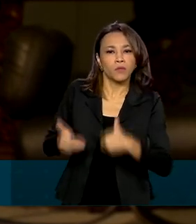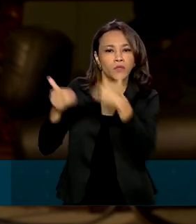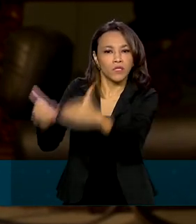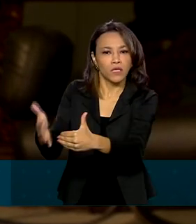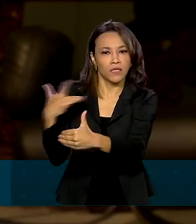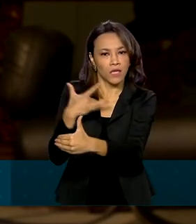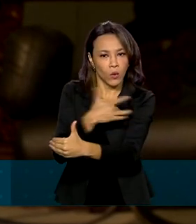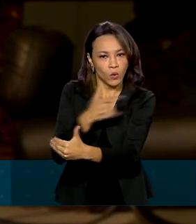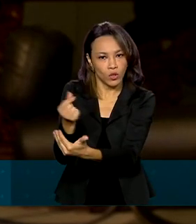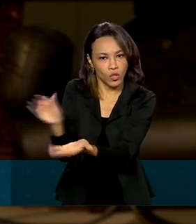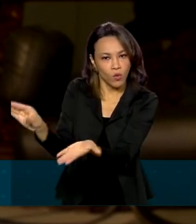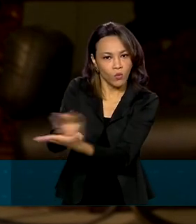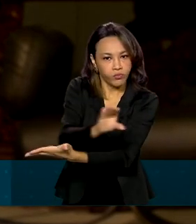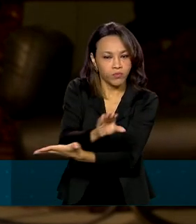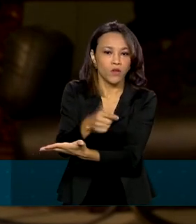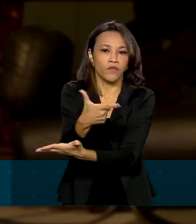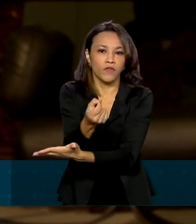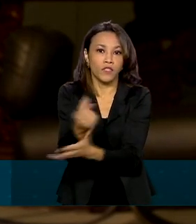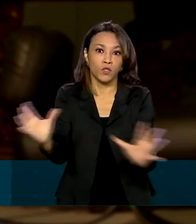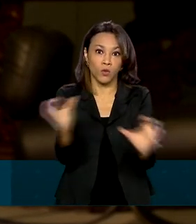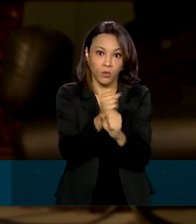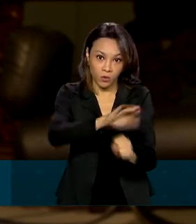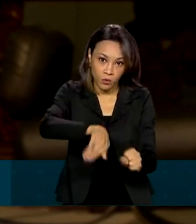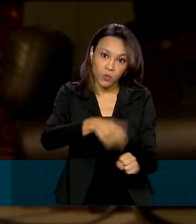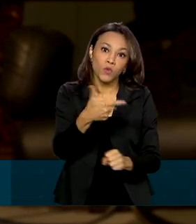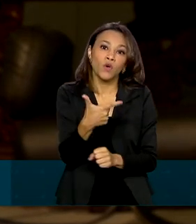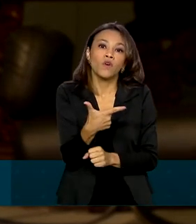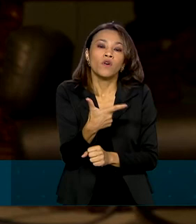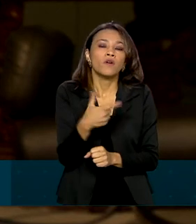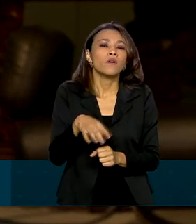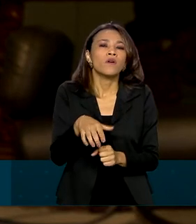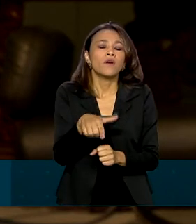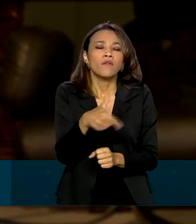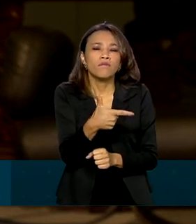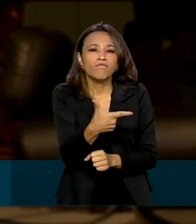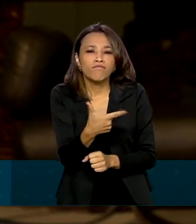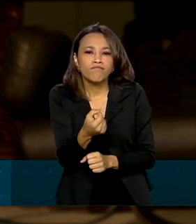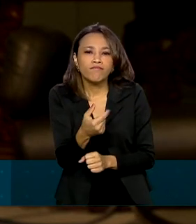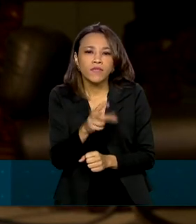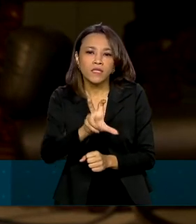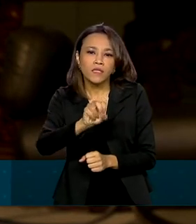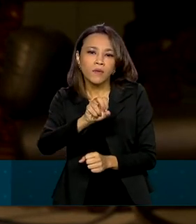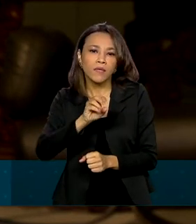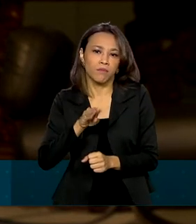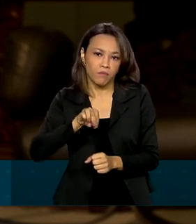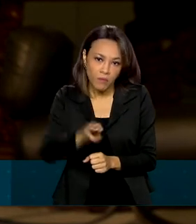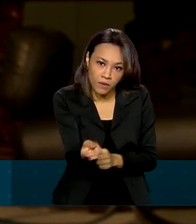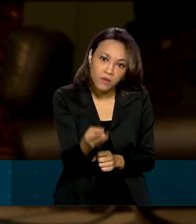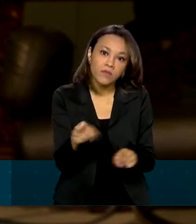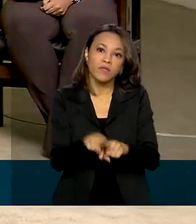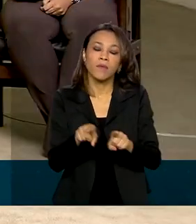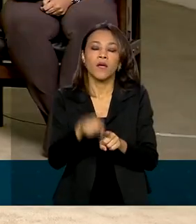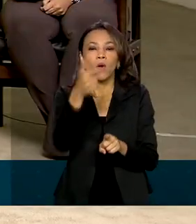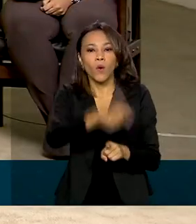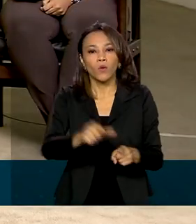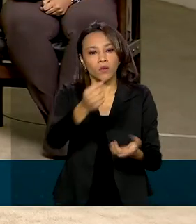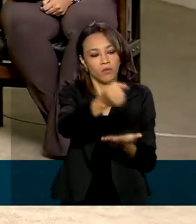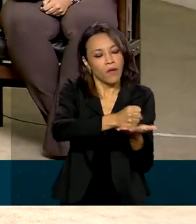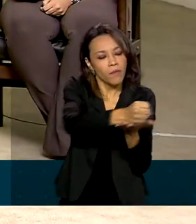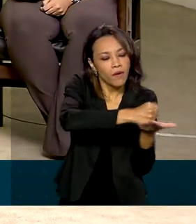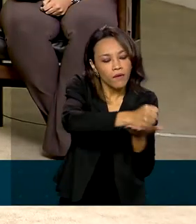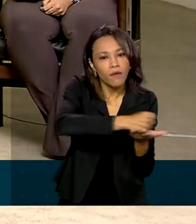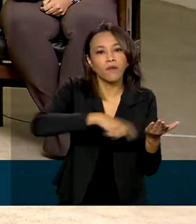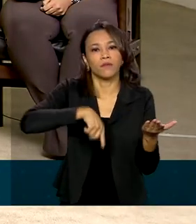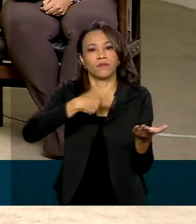milhões. Então, no total de 50 milhões nessa chamada, focando principalmente na reposição de medicamentos, no